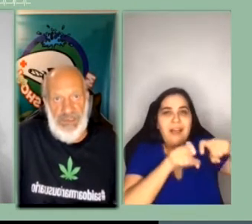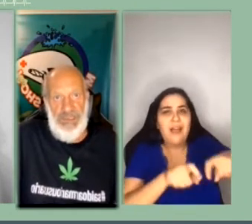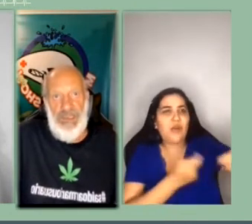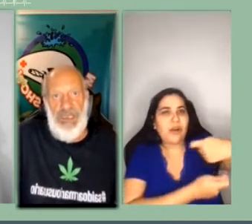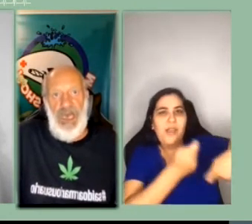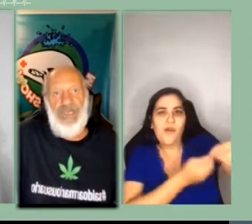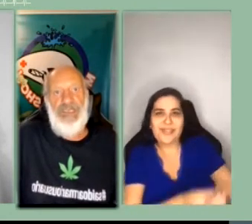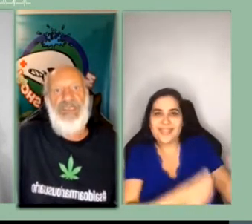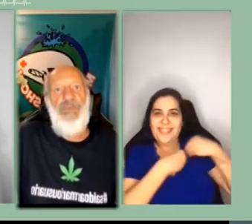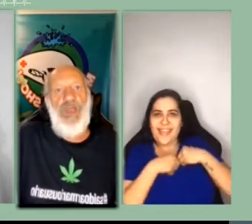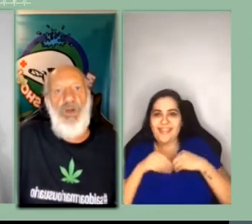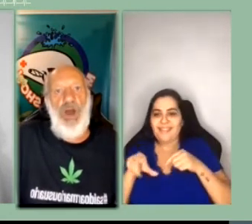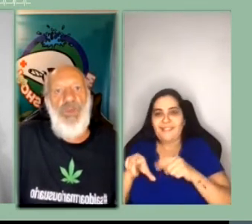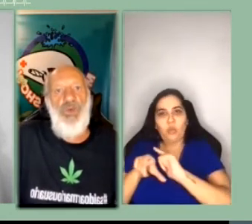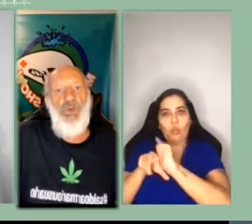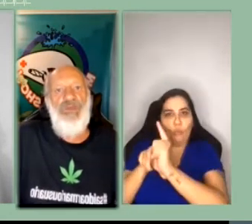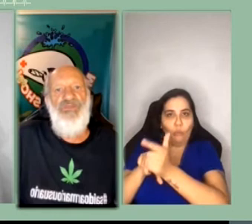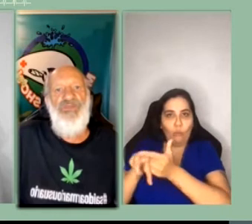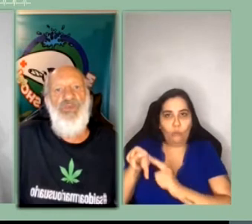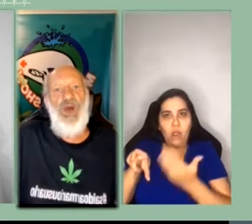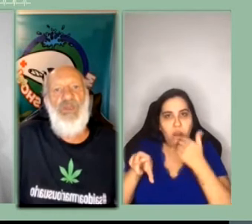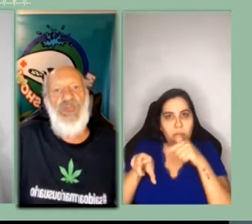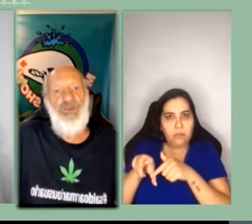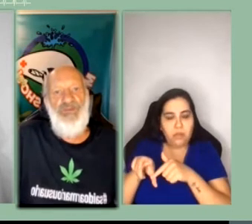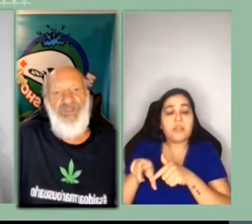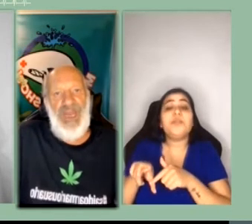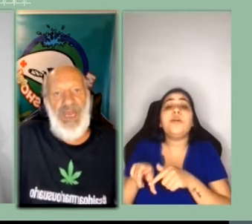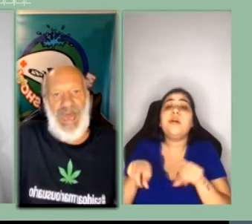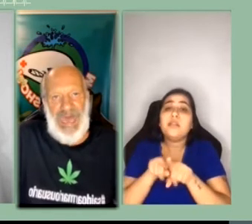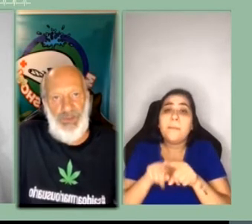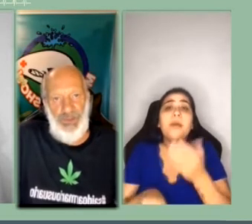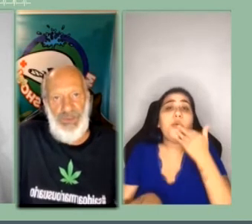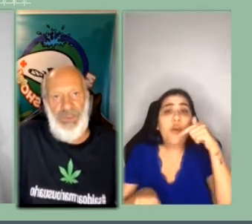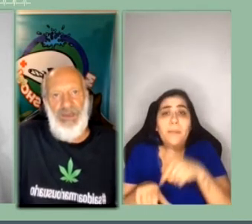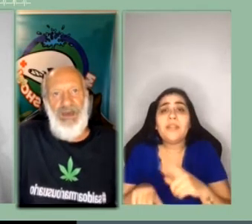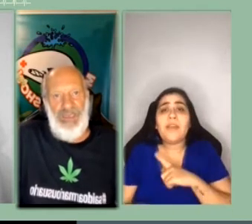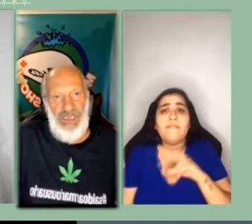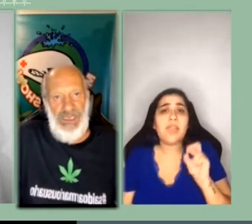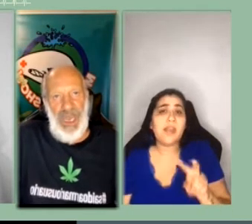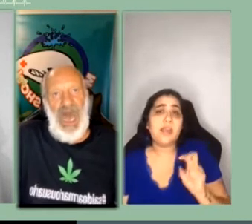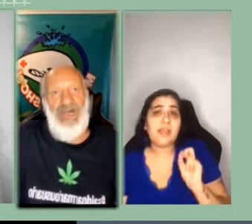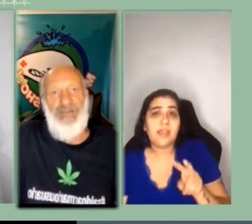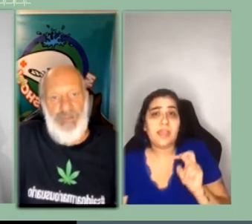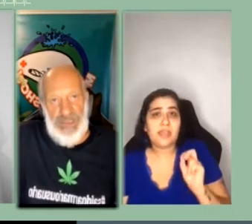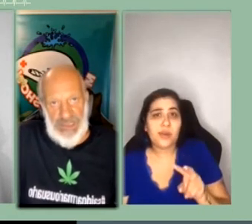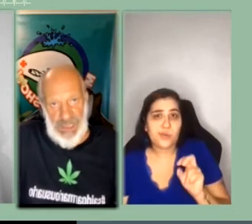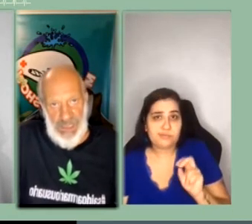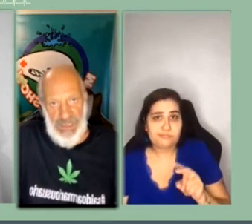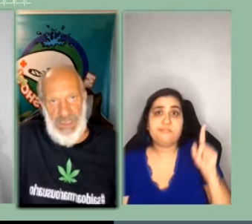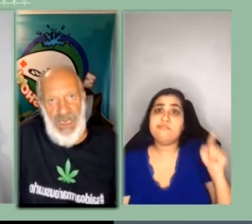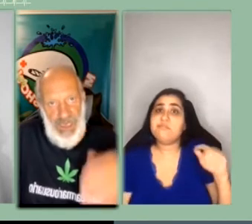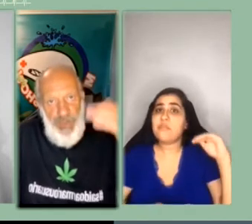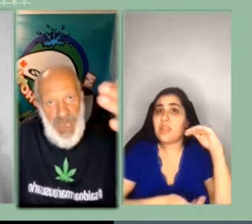fornece, a gente também come o alimento envenenado que a